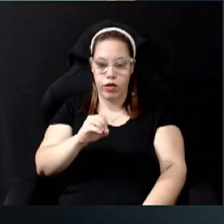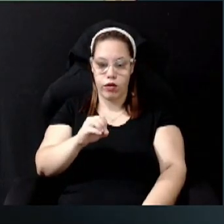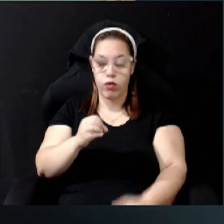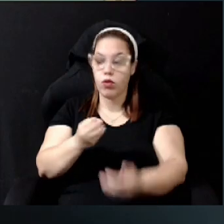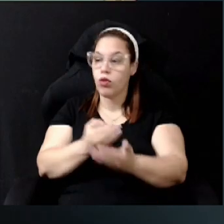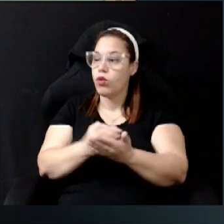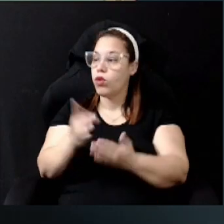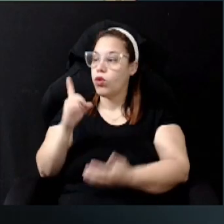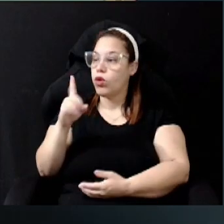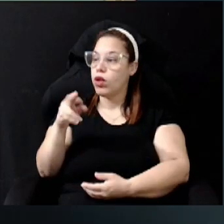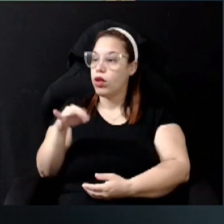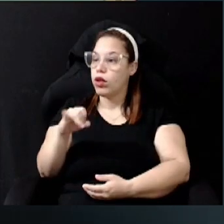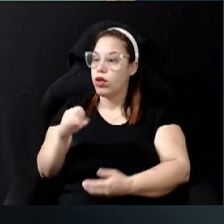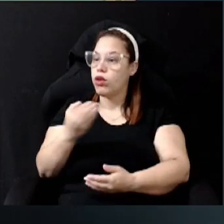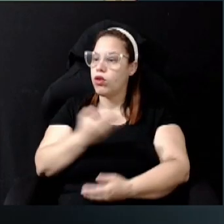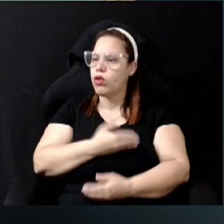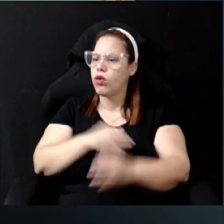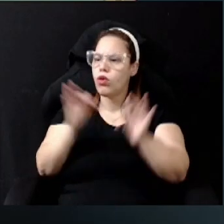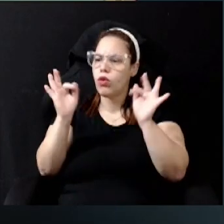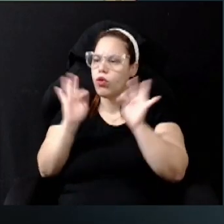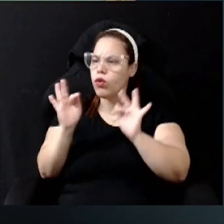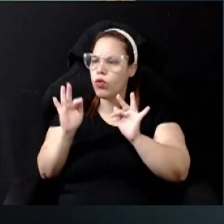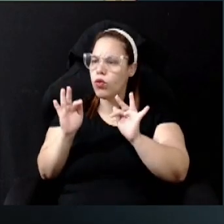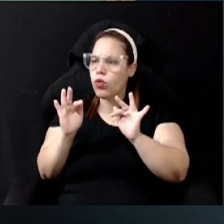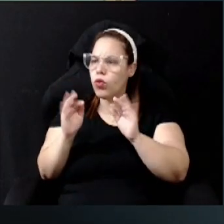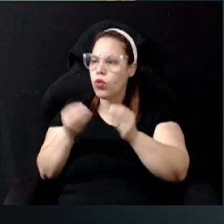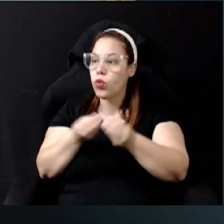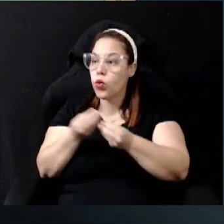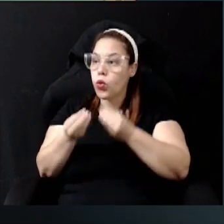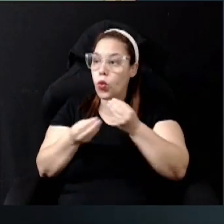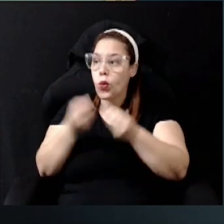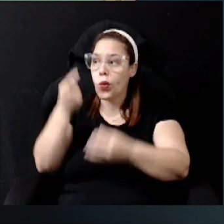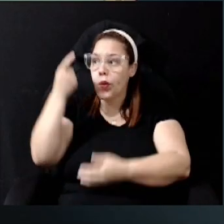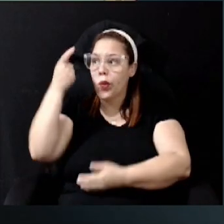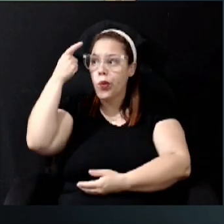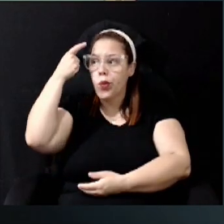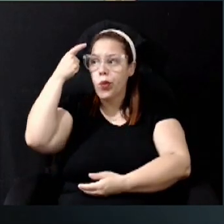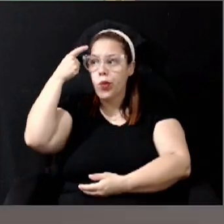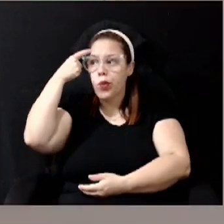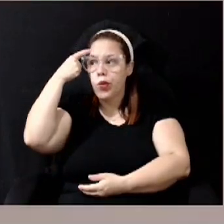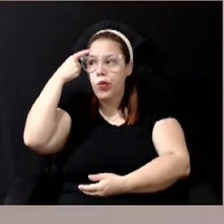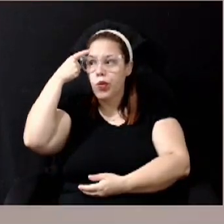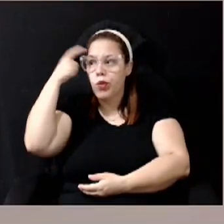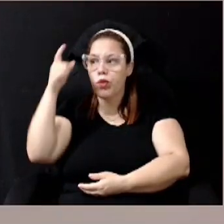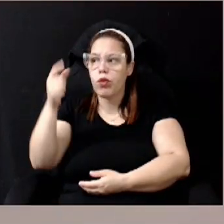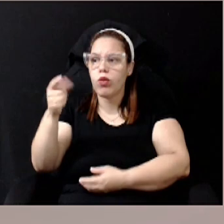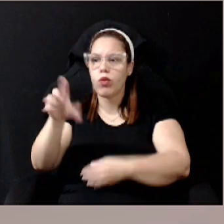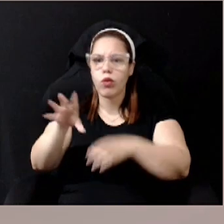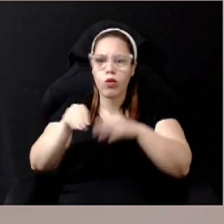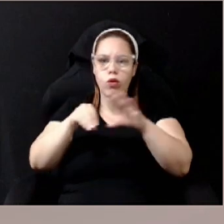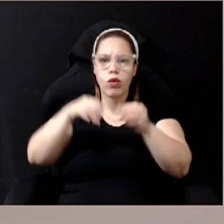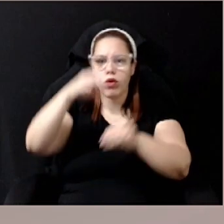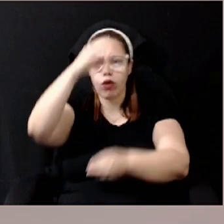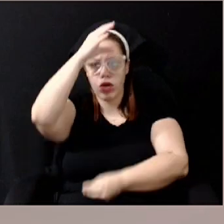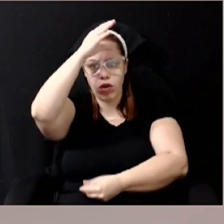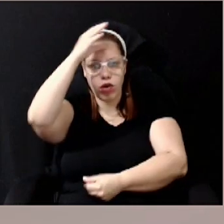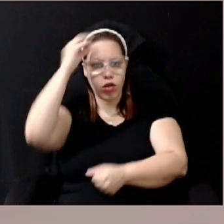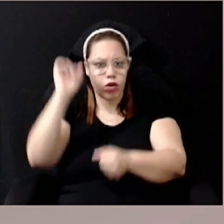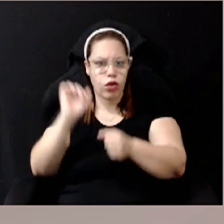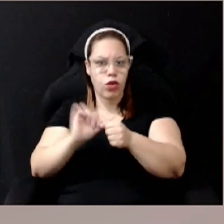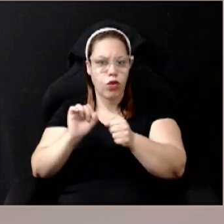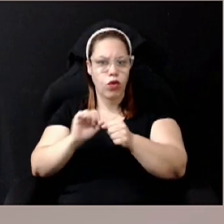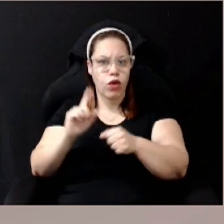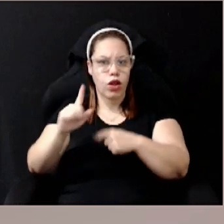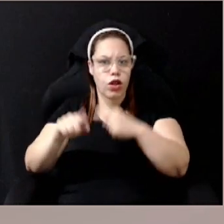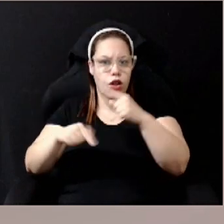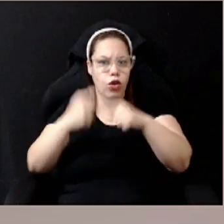a festa da amiga, como que ela passou então a pensar, eu vou captar clientes, eu vou fazer outras festas? Como surgiu